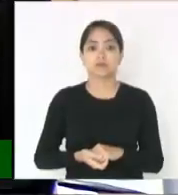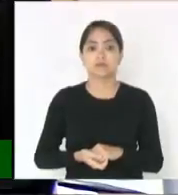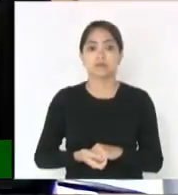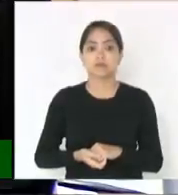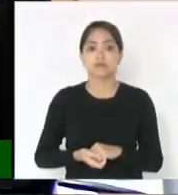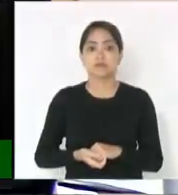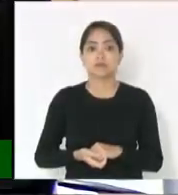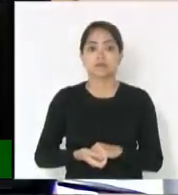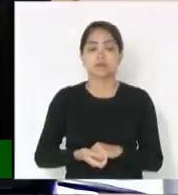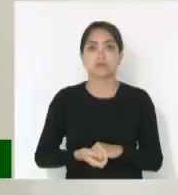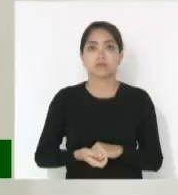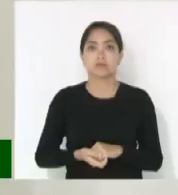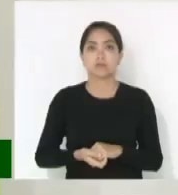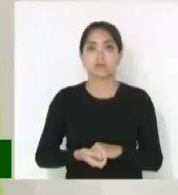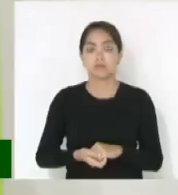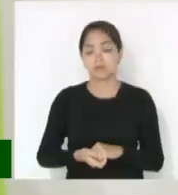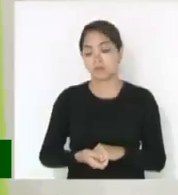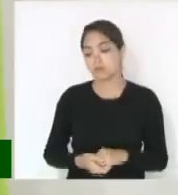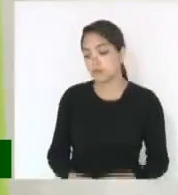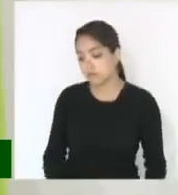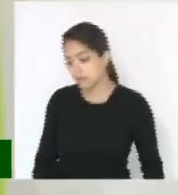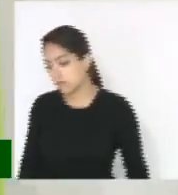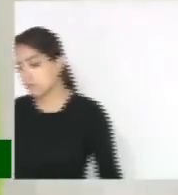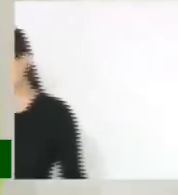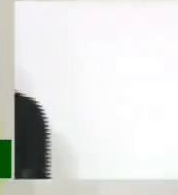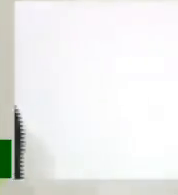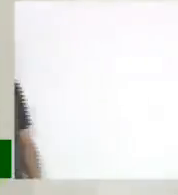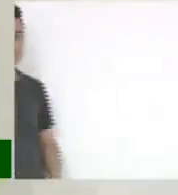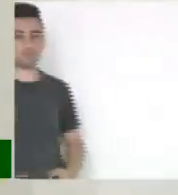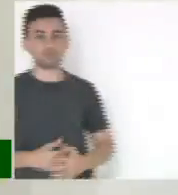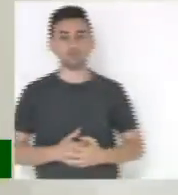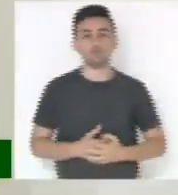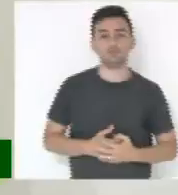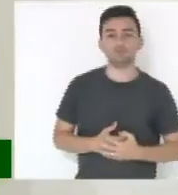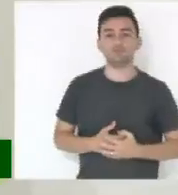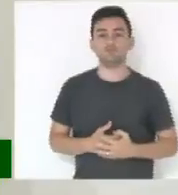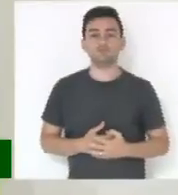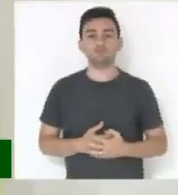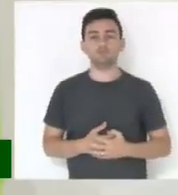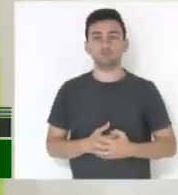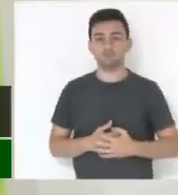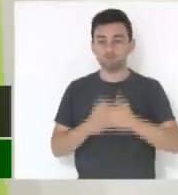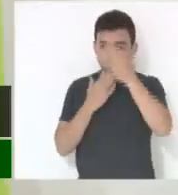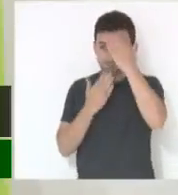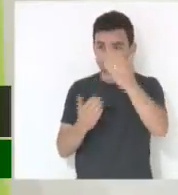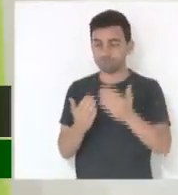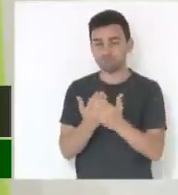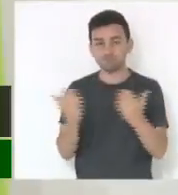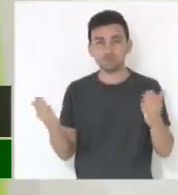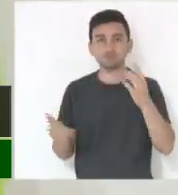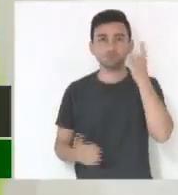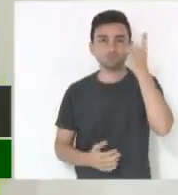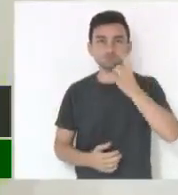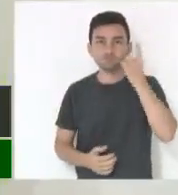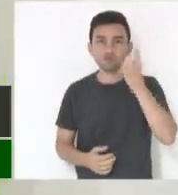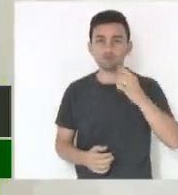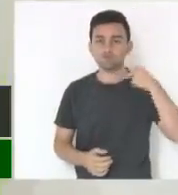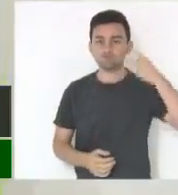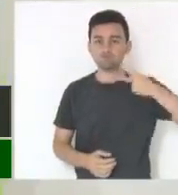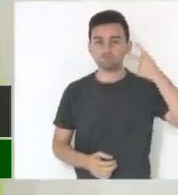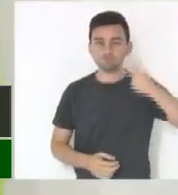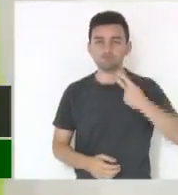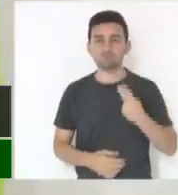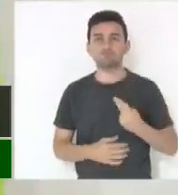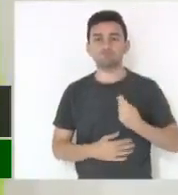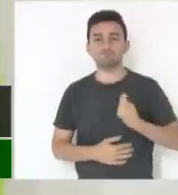Obrigado, senhor presidente, senhores deputados, público que nos acompanha, os vereadores que estão aqui na